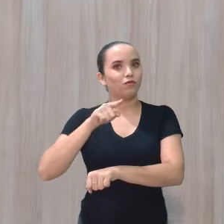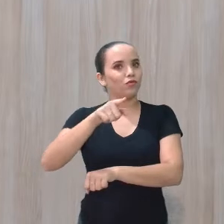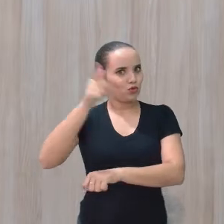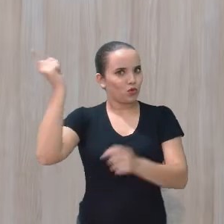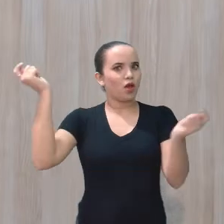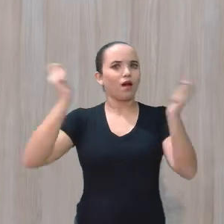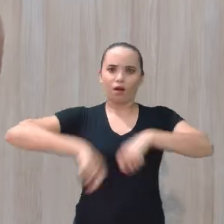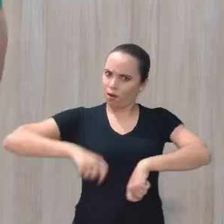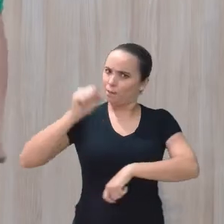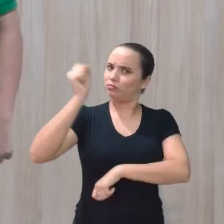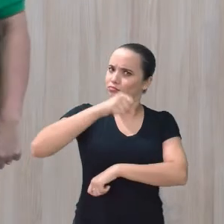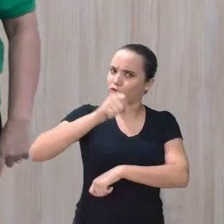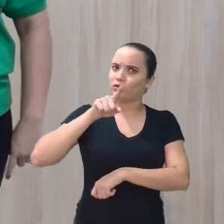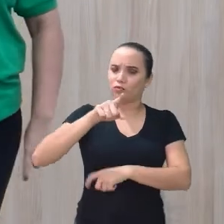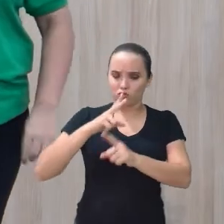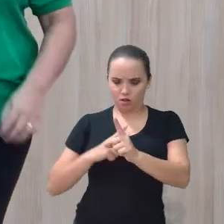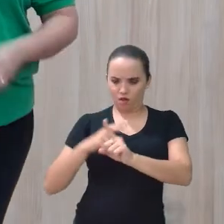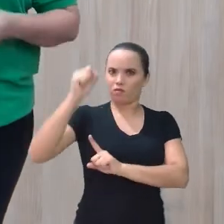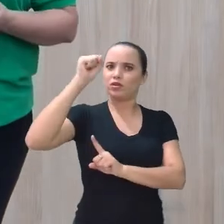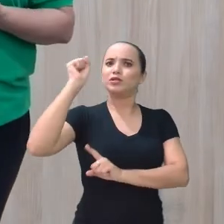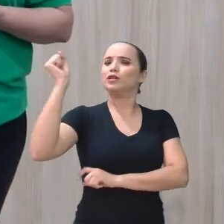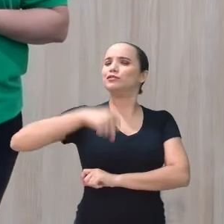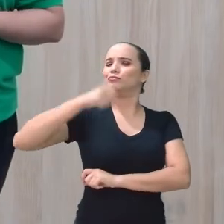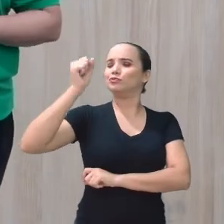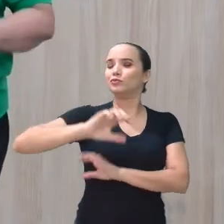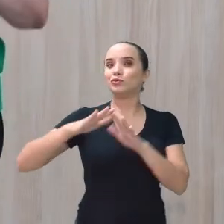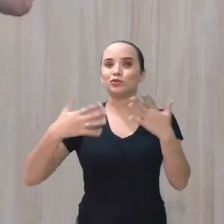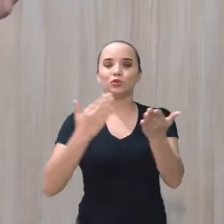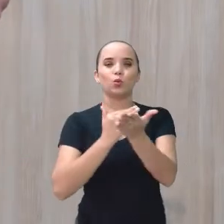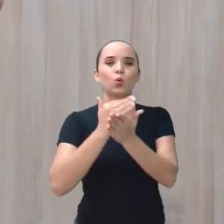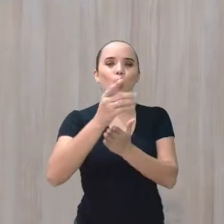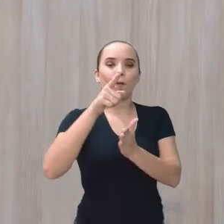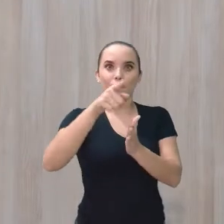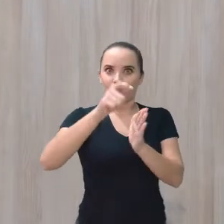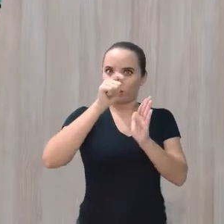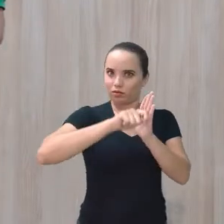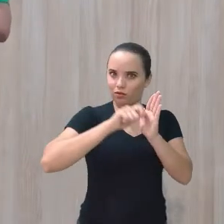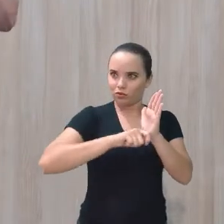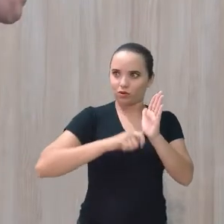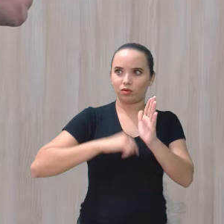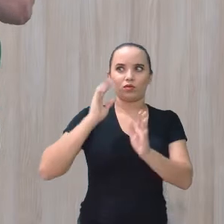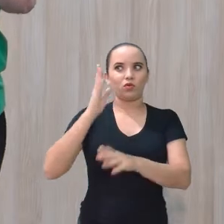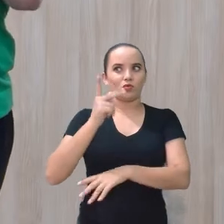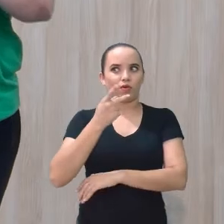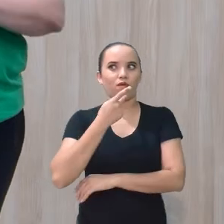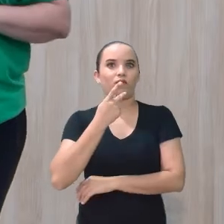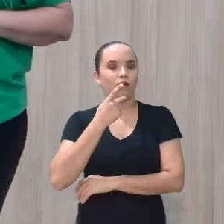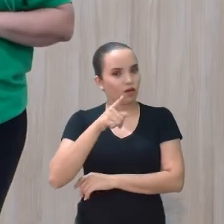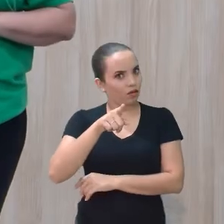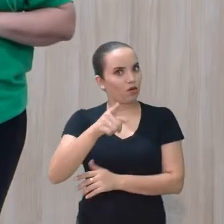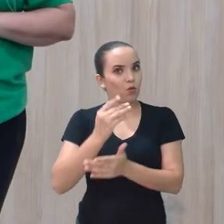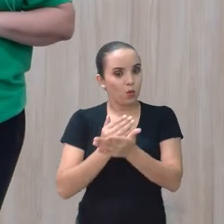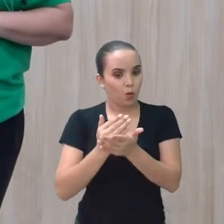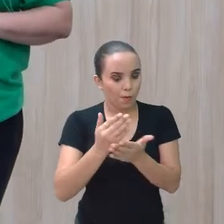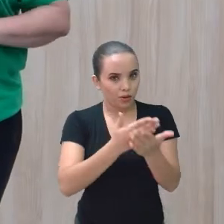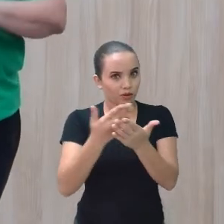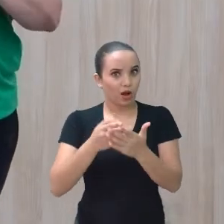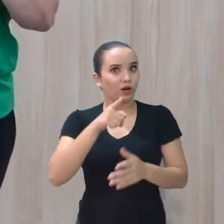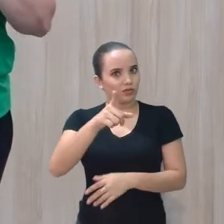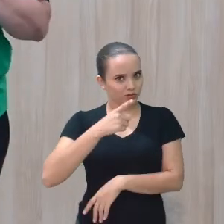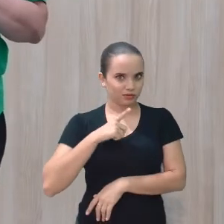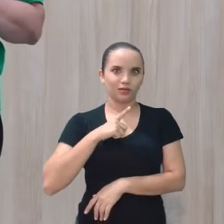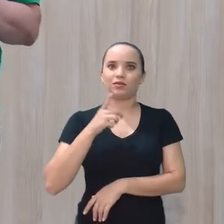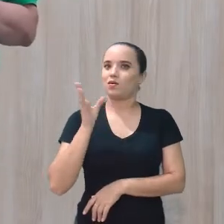vencer sim. Então, começa aí a escrever. Eu falei no início da aula que você tem um conhecimento de mundo